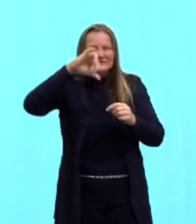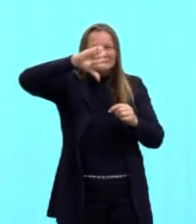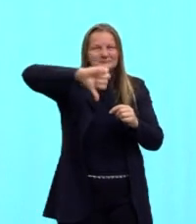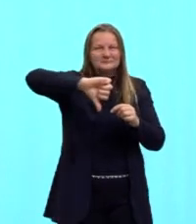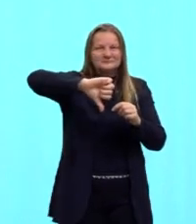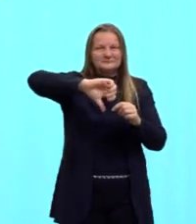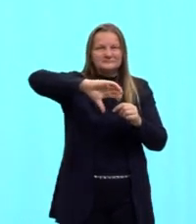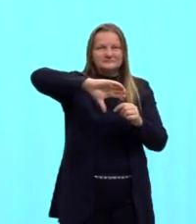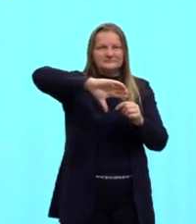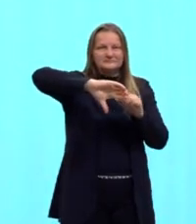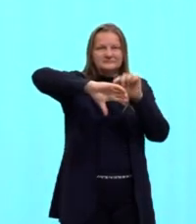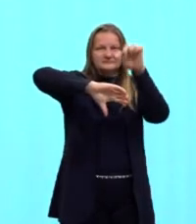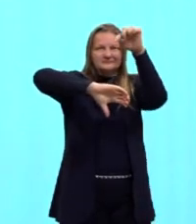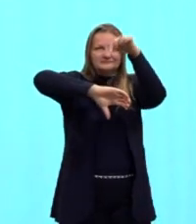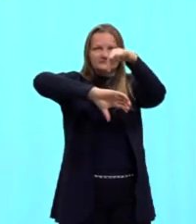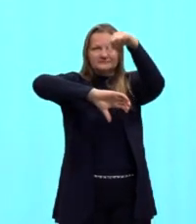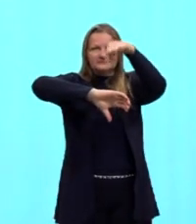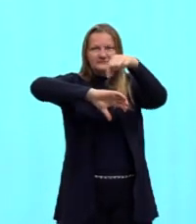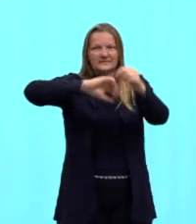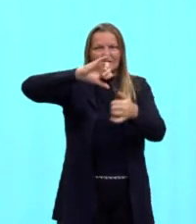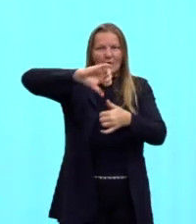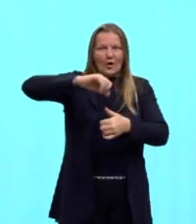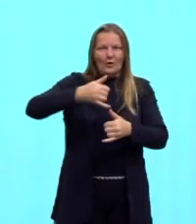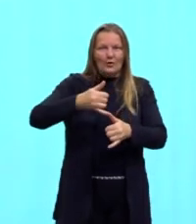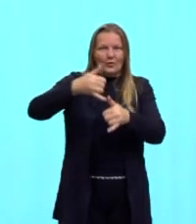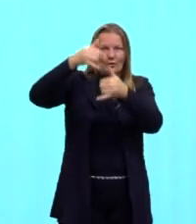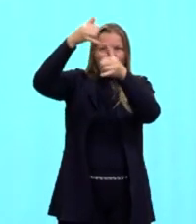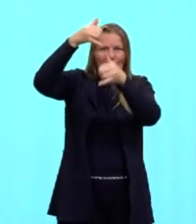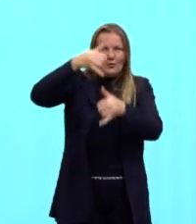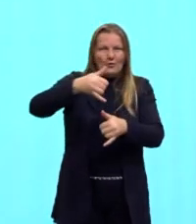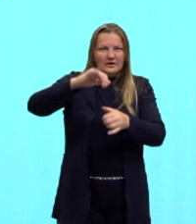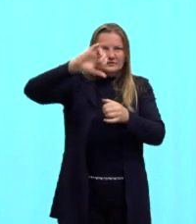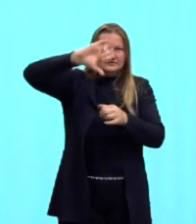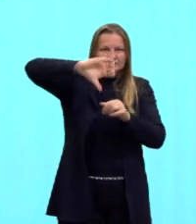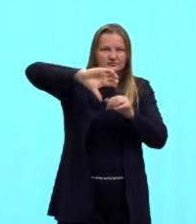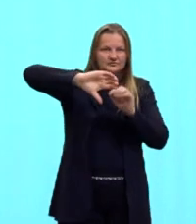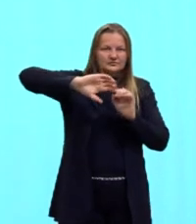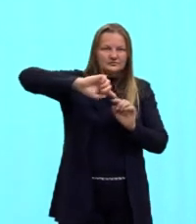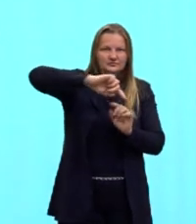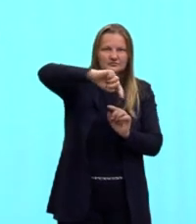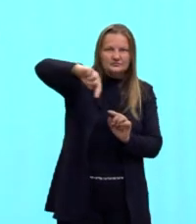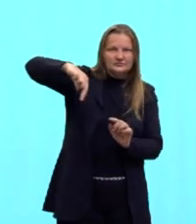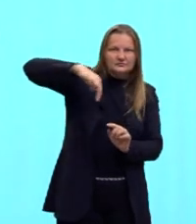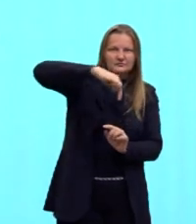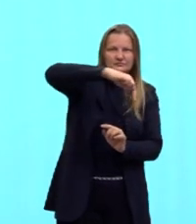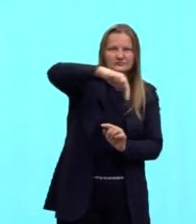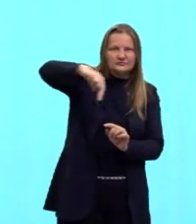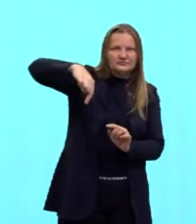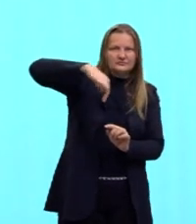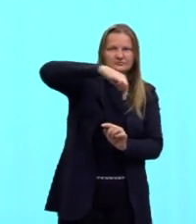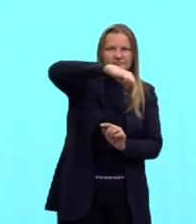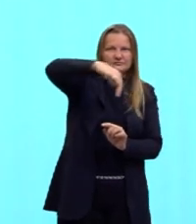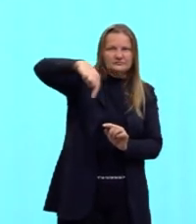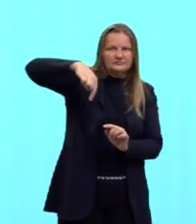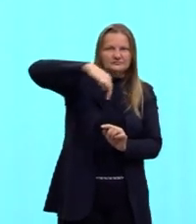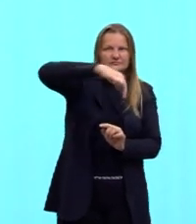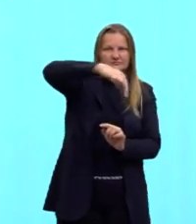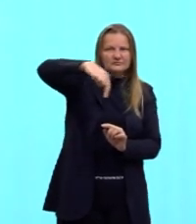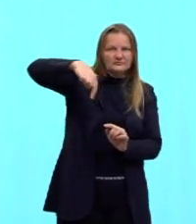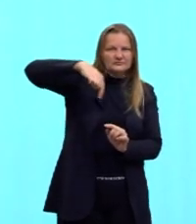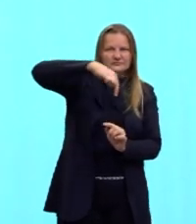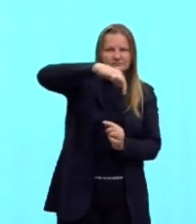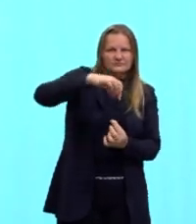meu dedo tá ali, tá girando, vejam, tá saindo agora, ó. E tá seguindo a mesma direção que tá aqui, ó. Tá fazendo a